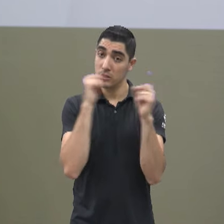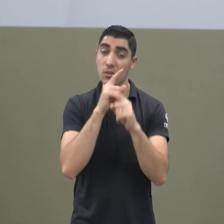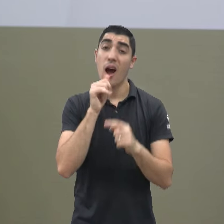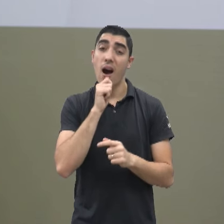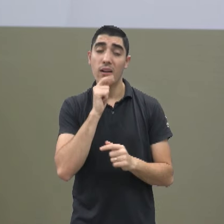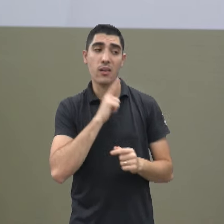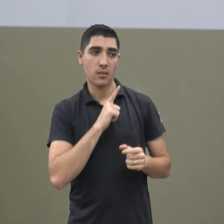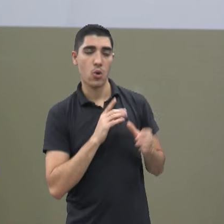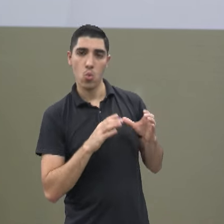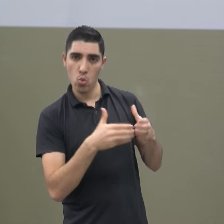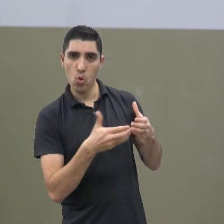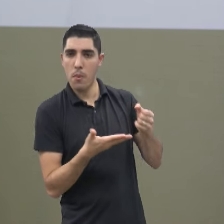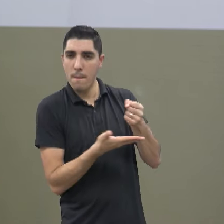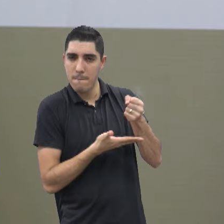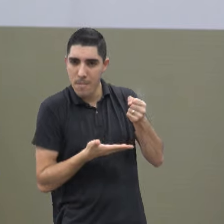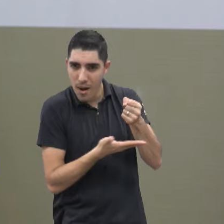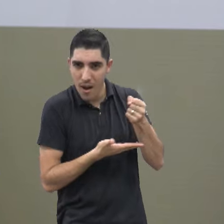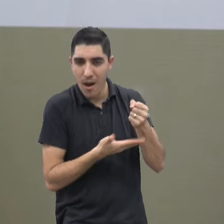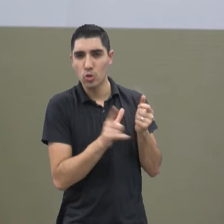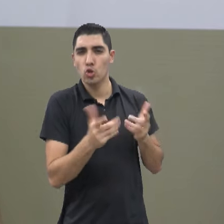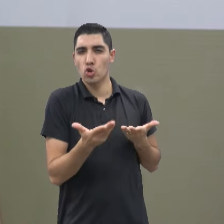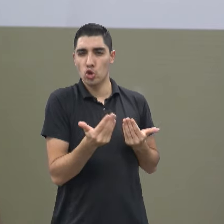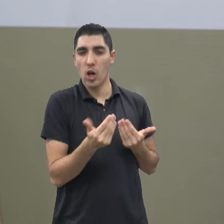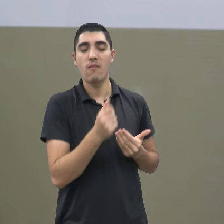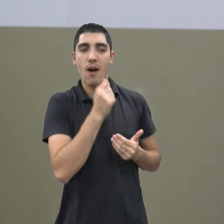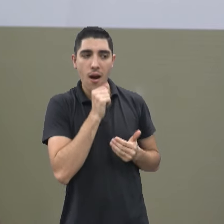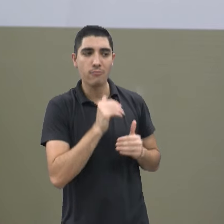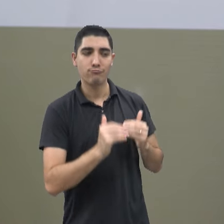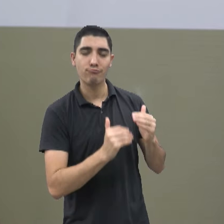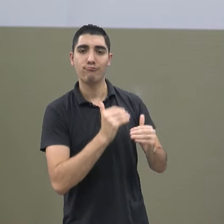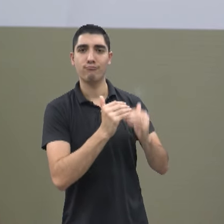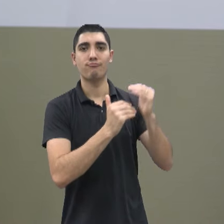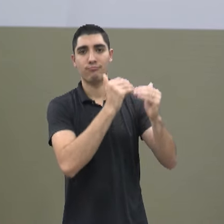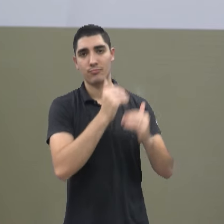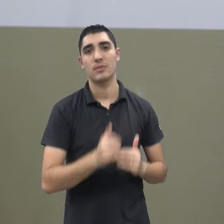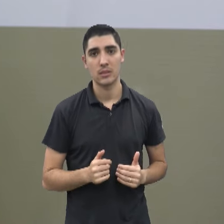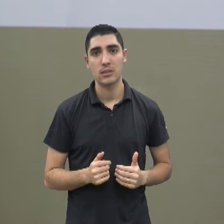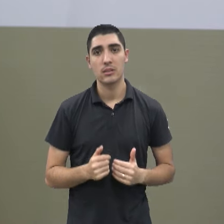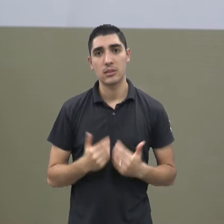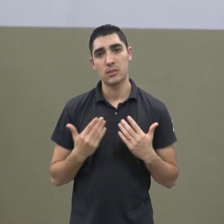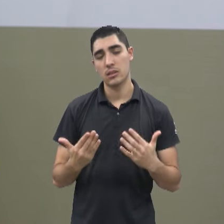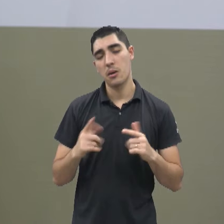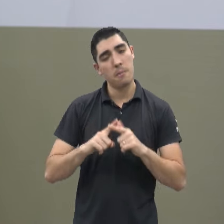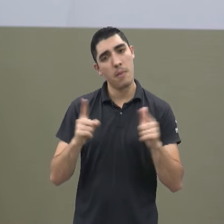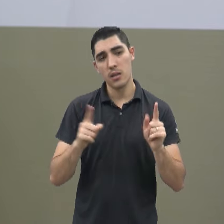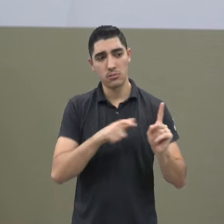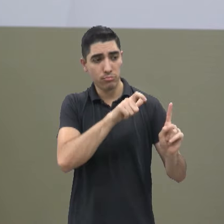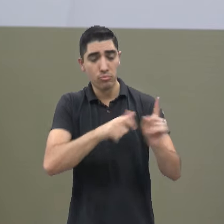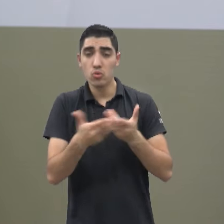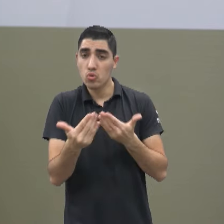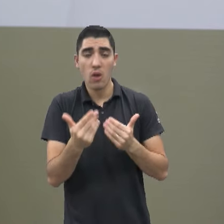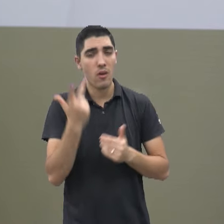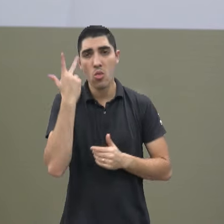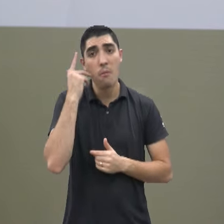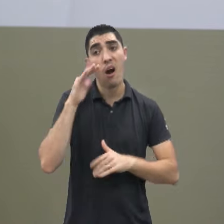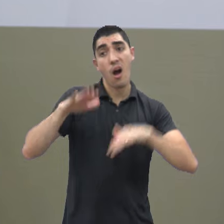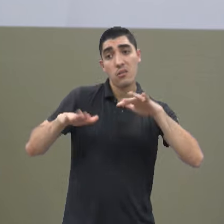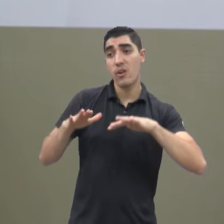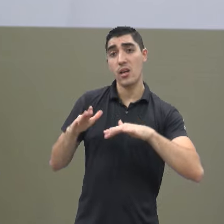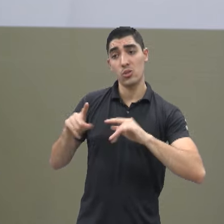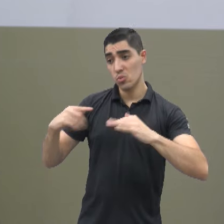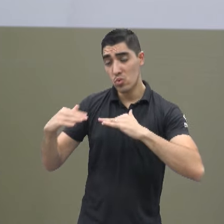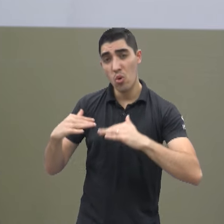ontem não foram bem, até fiquei doido no intervalo, porque entraram mal, mas faz parte. Moleque, vai ter dia que vai jogar melhor, tem dia que não vai jogar tão